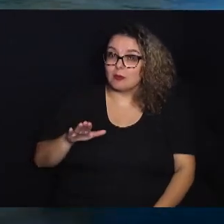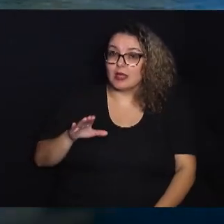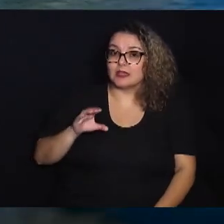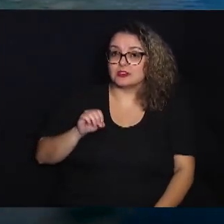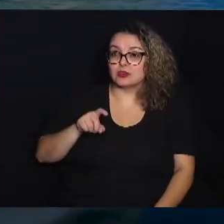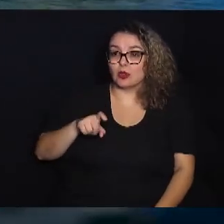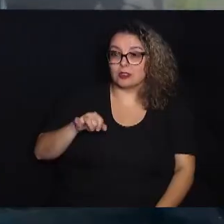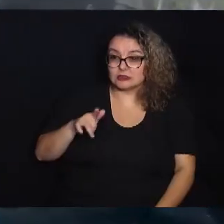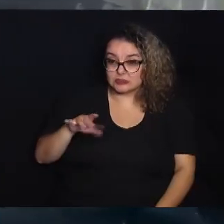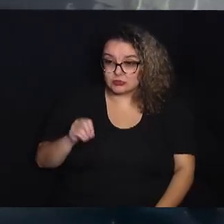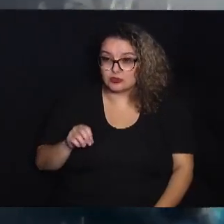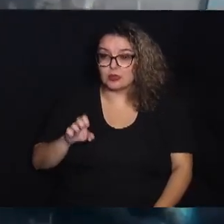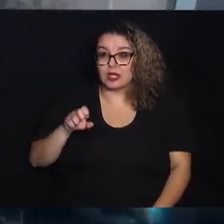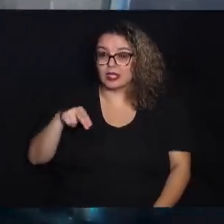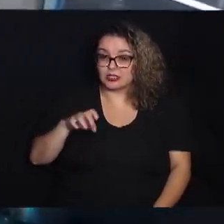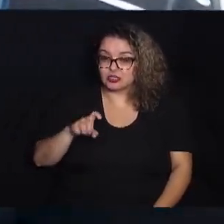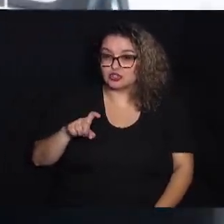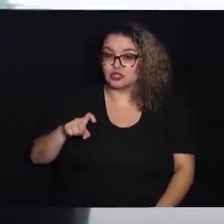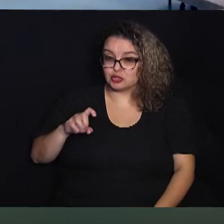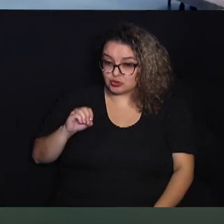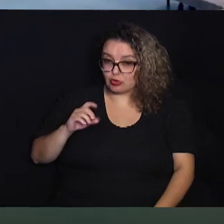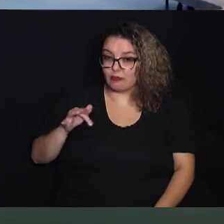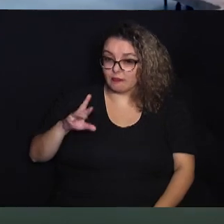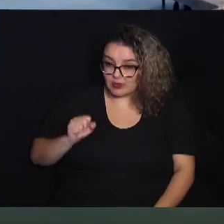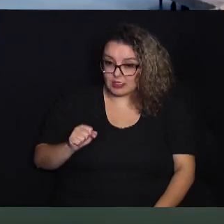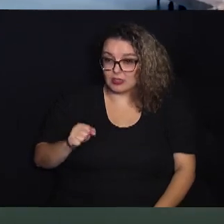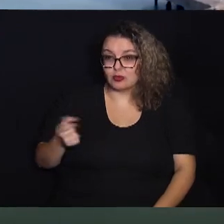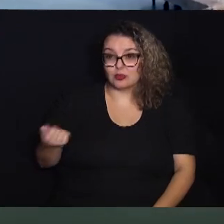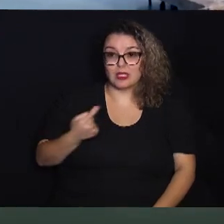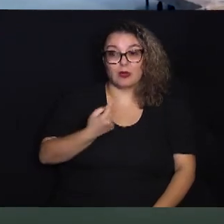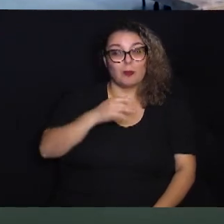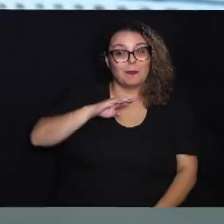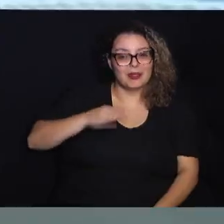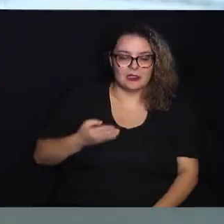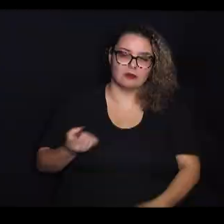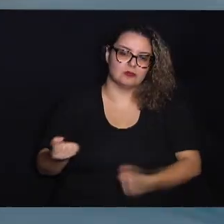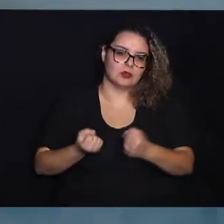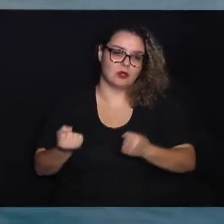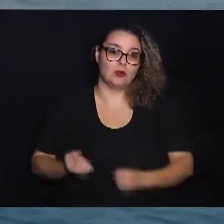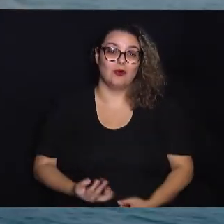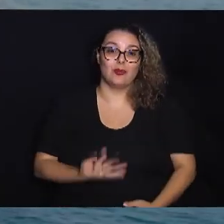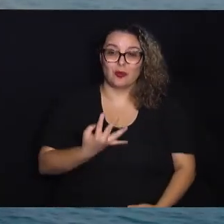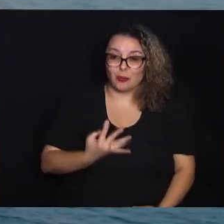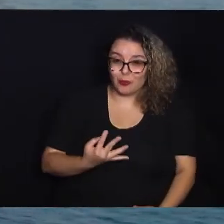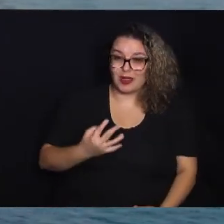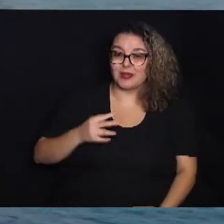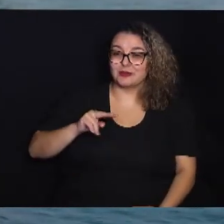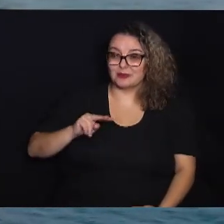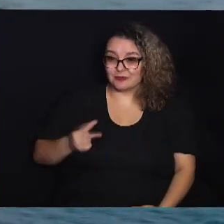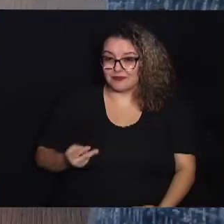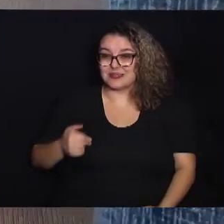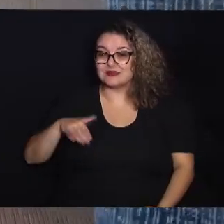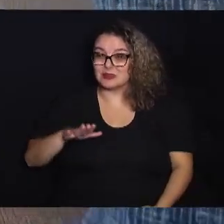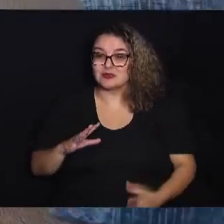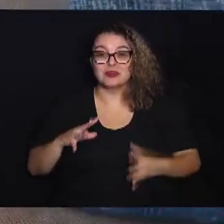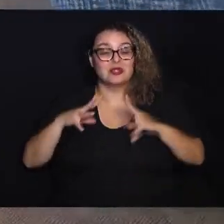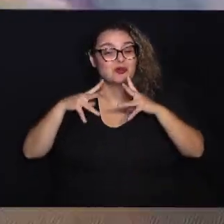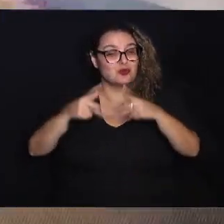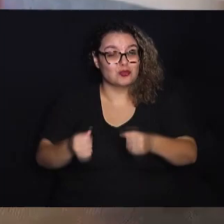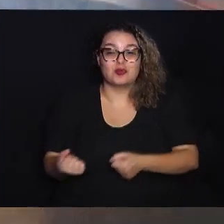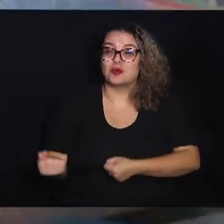emitiram mais óxido de enxofre do que 1 bilhão de automóveis, ou 4,4 vezes mais do que